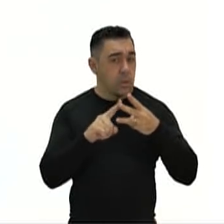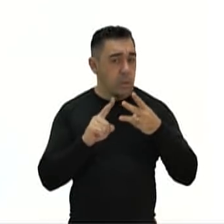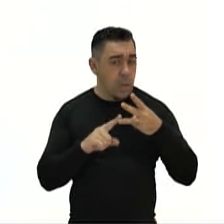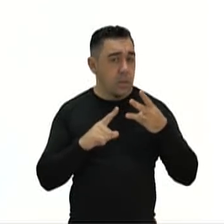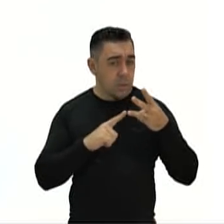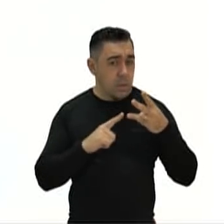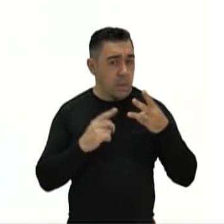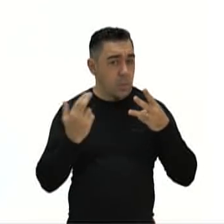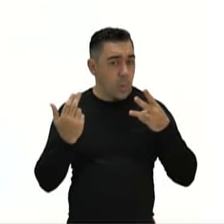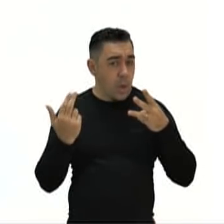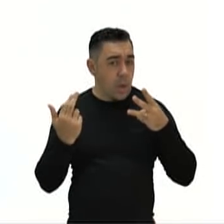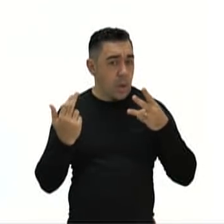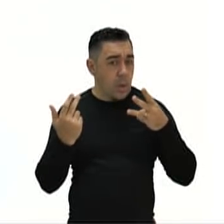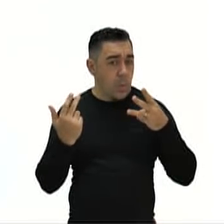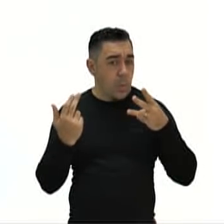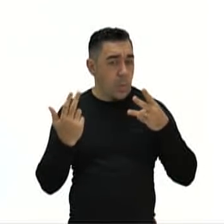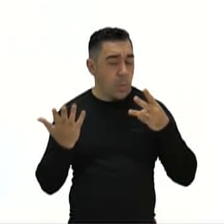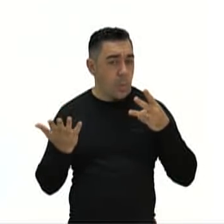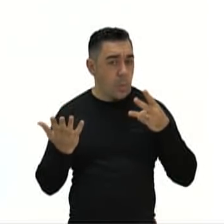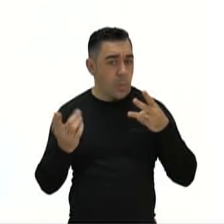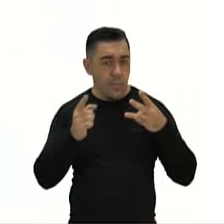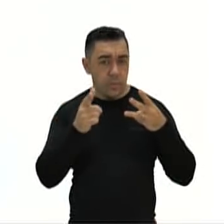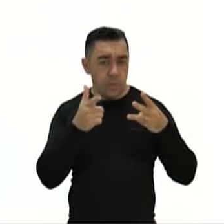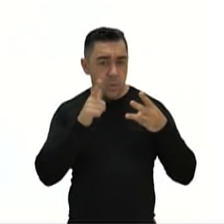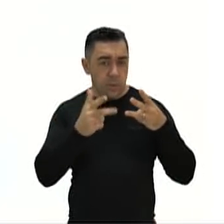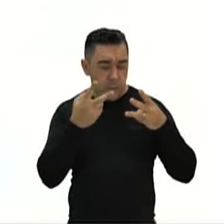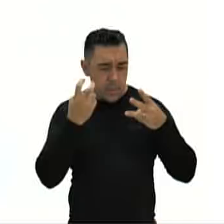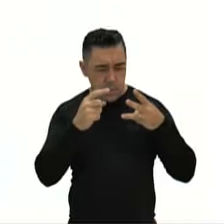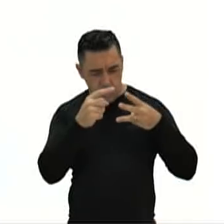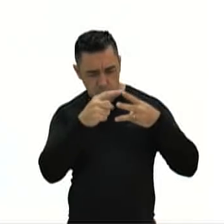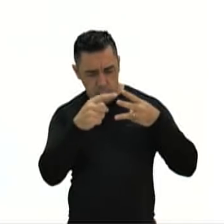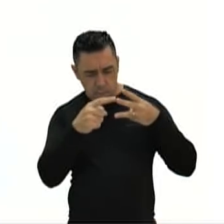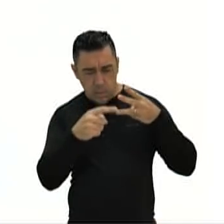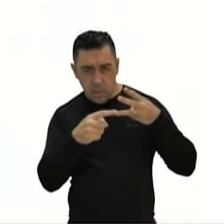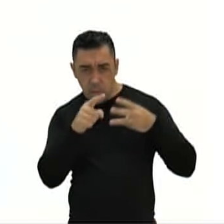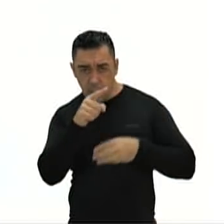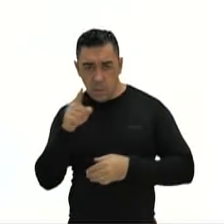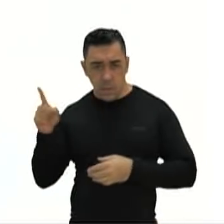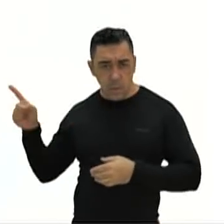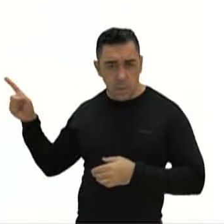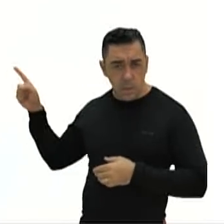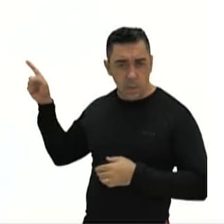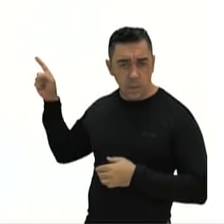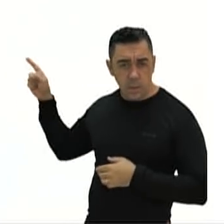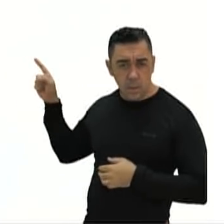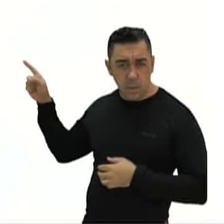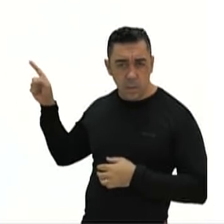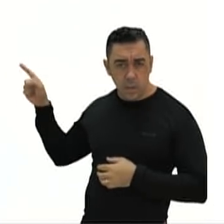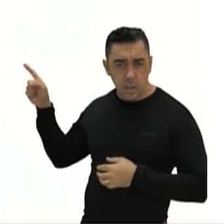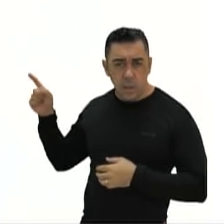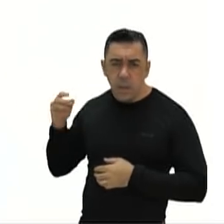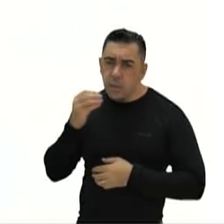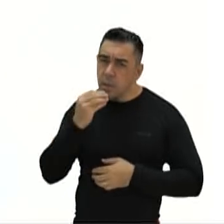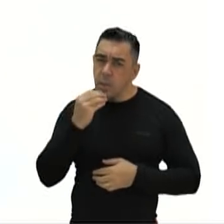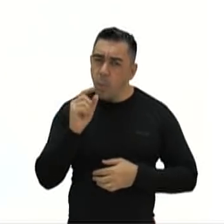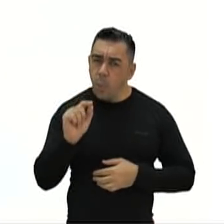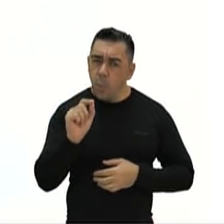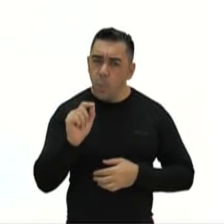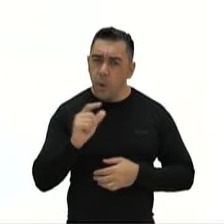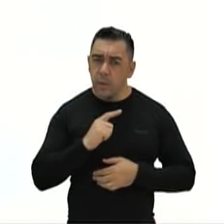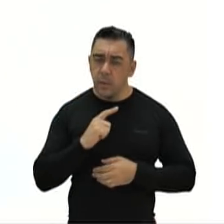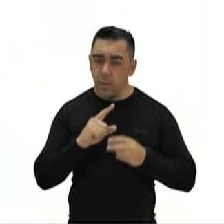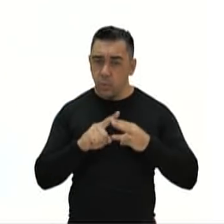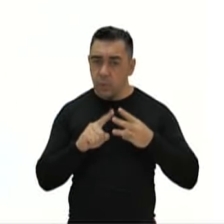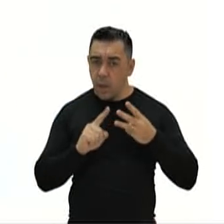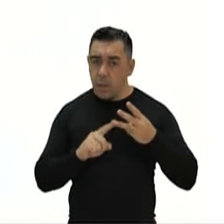tipos celulares? Será que você consegue observar esses três tipos celulares e tentar ver o que existe nas três, hein?